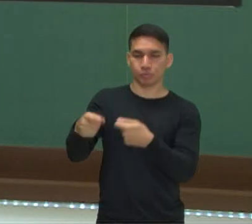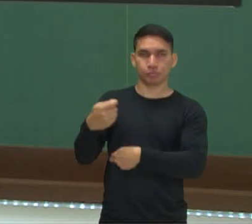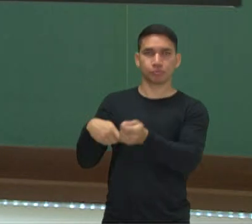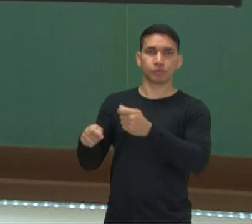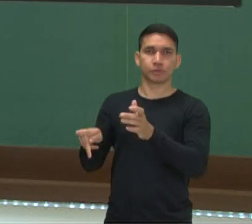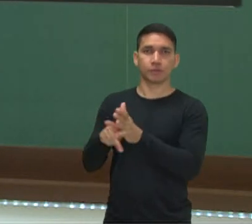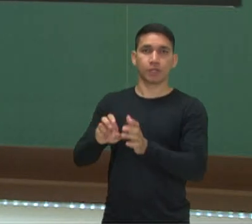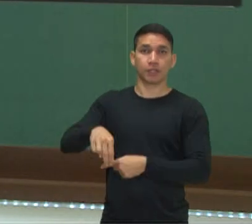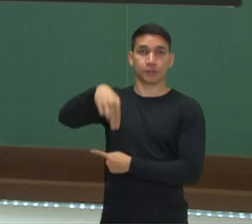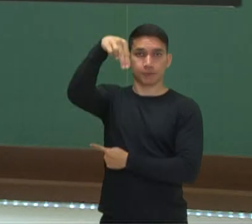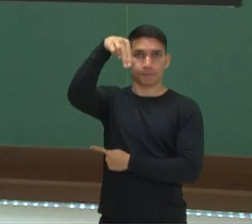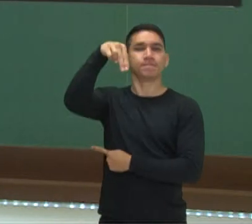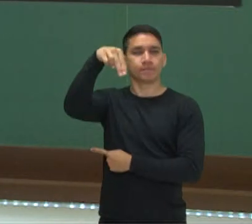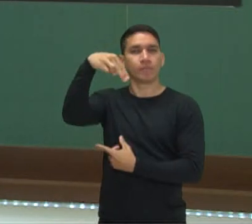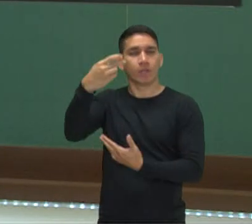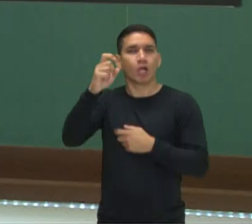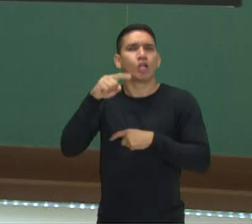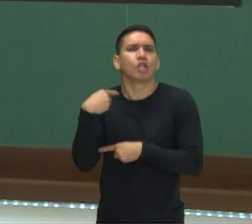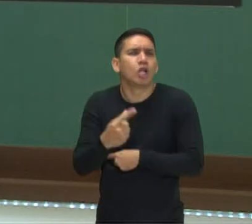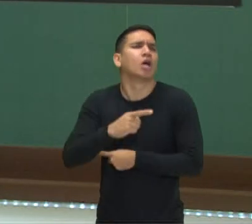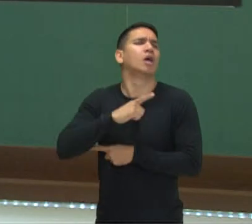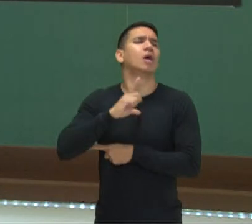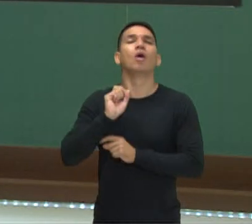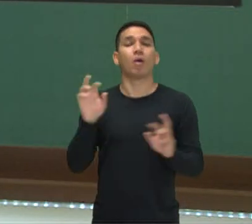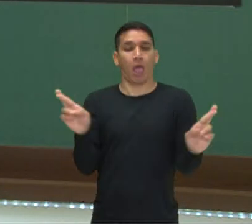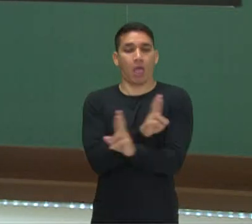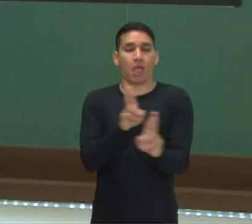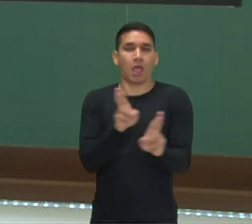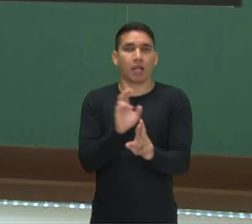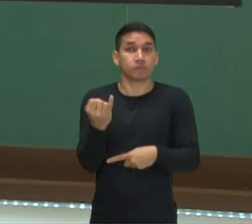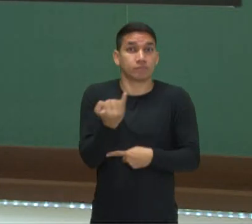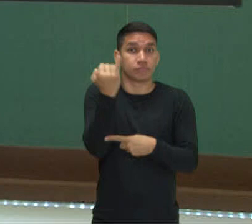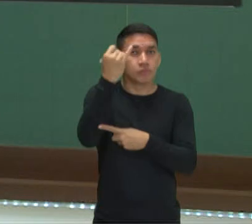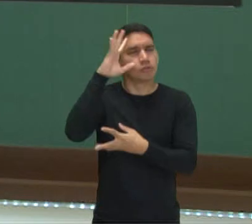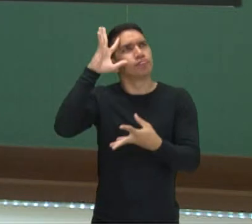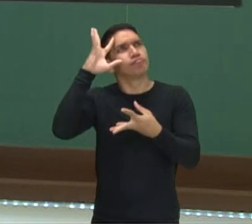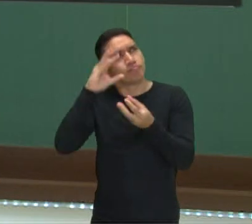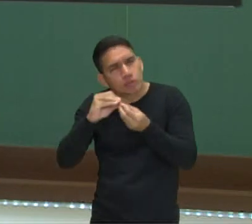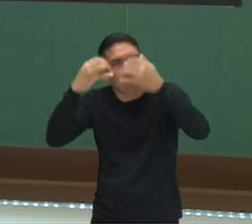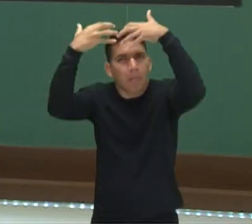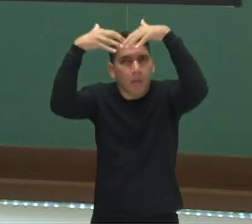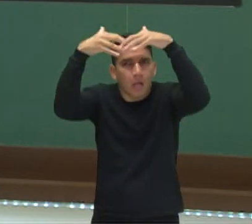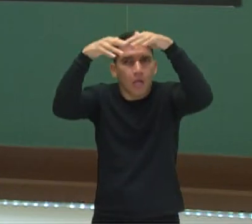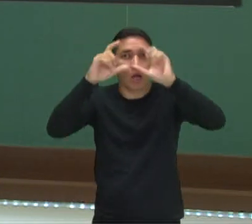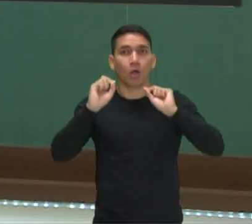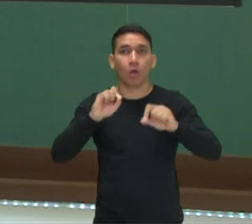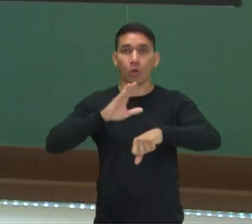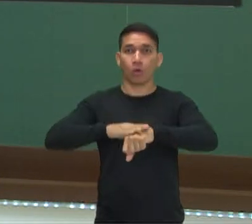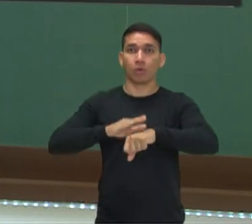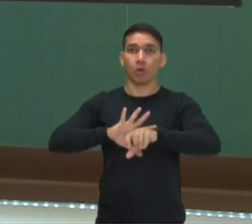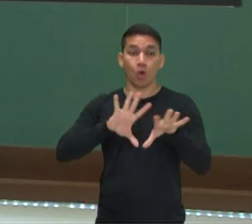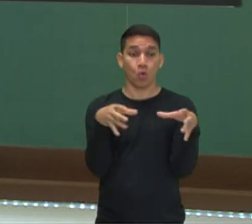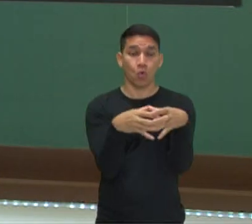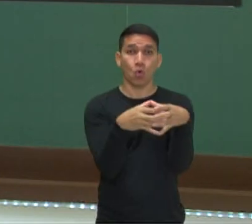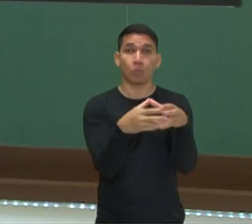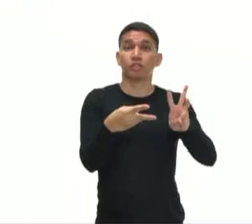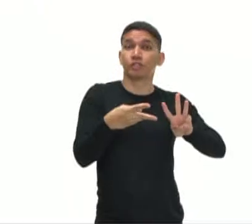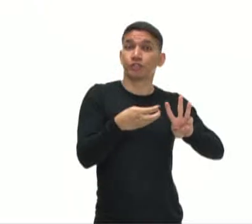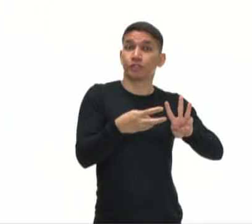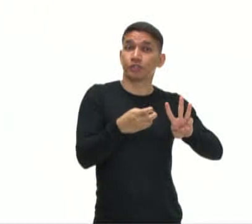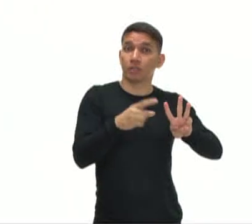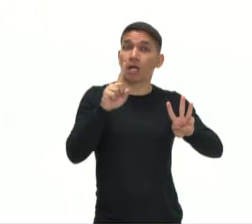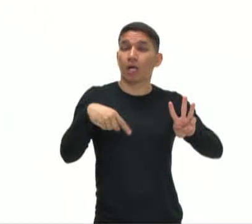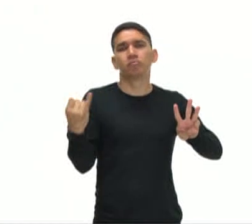na região norte. Então nós temos ali uma relação bem importante para pensar com os grupos indígenas, né? É